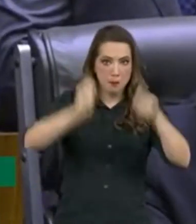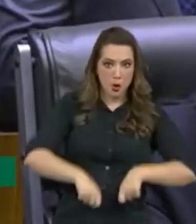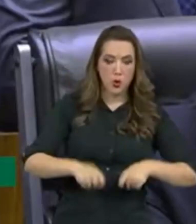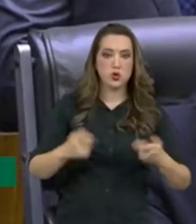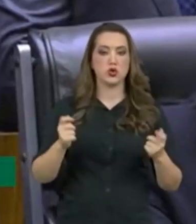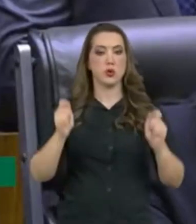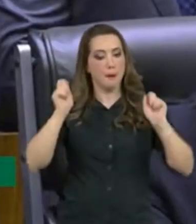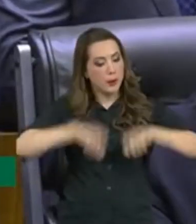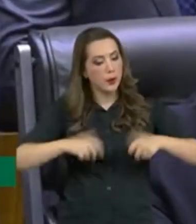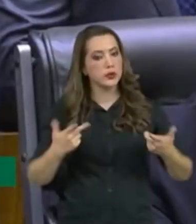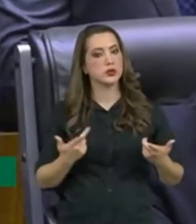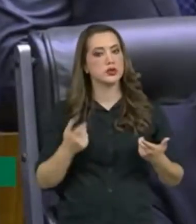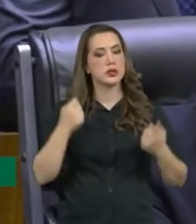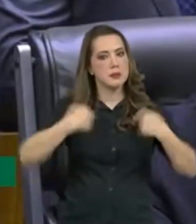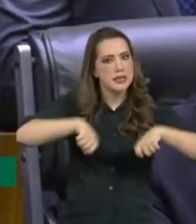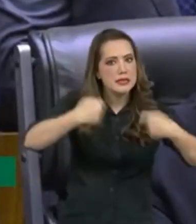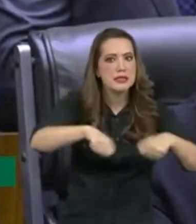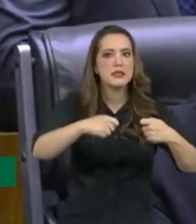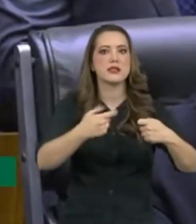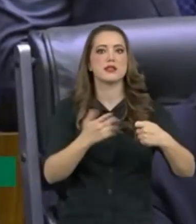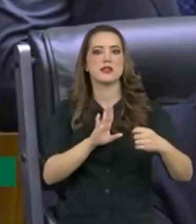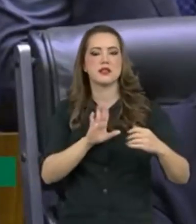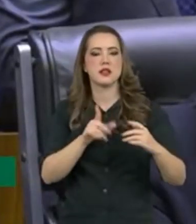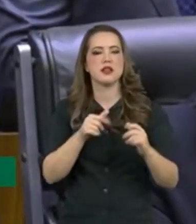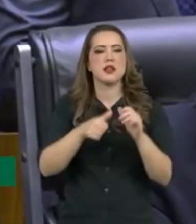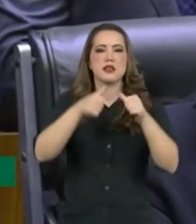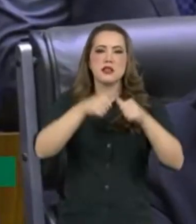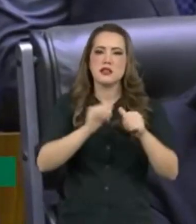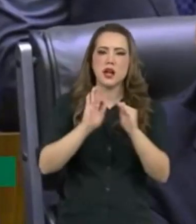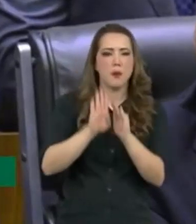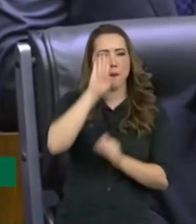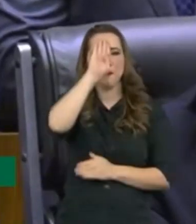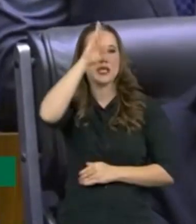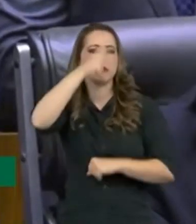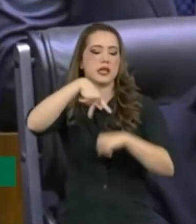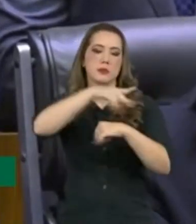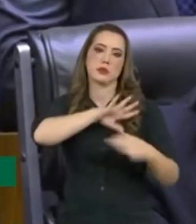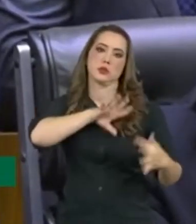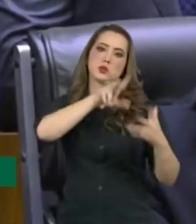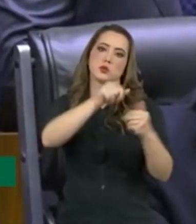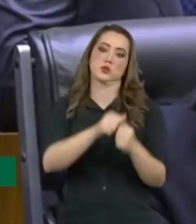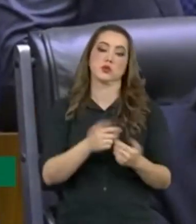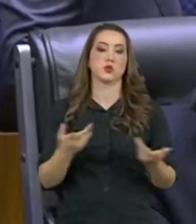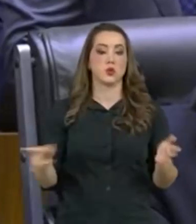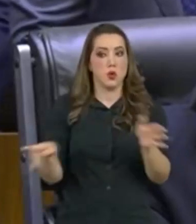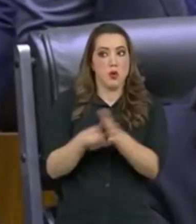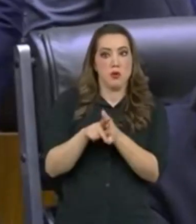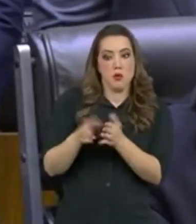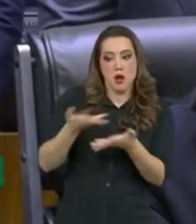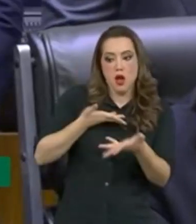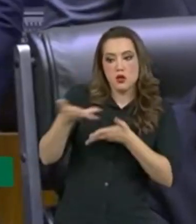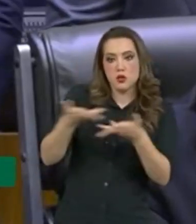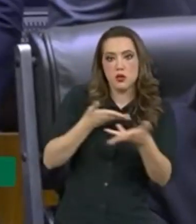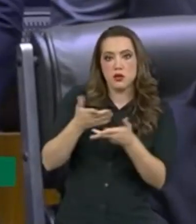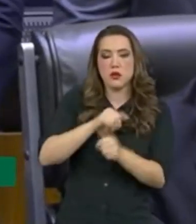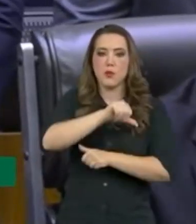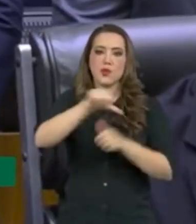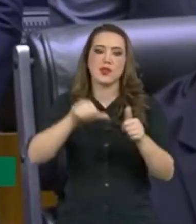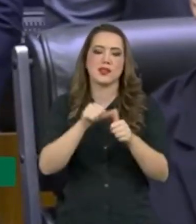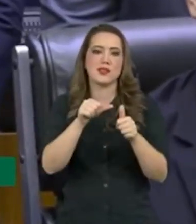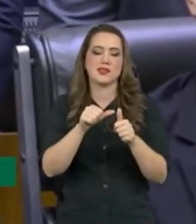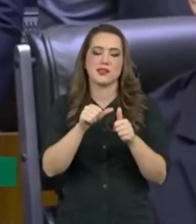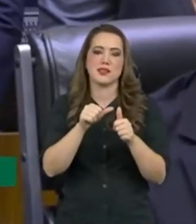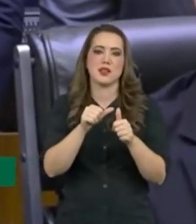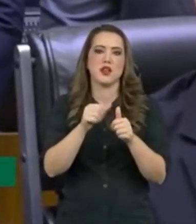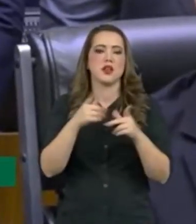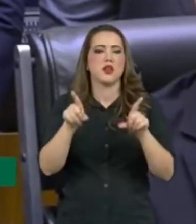figurar na primeira linha da economia global. Caberá ao Estado articular a transição digital e trazer